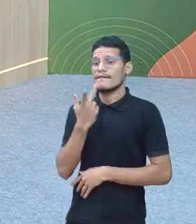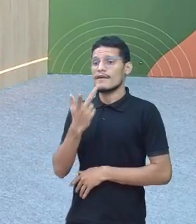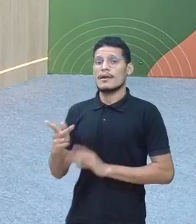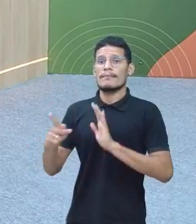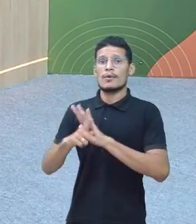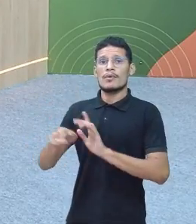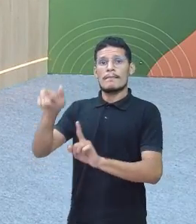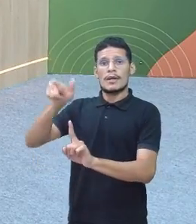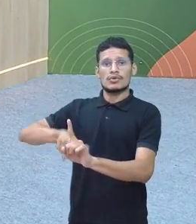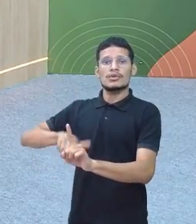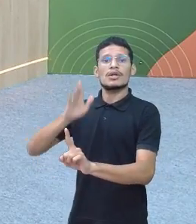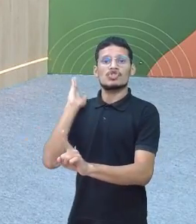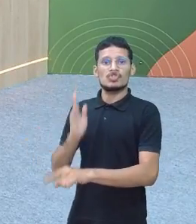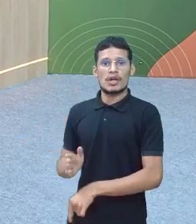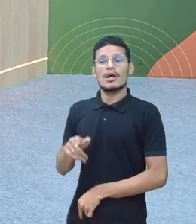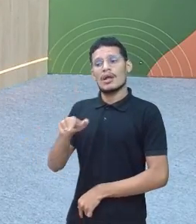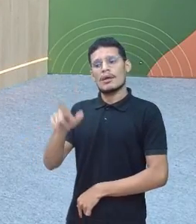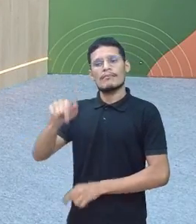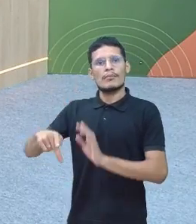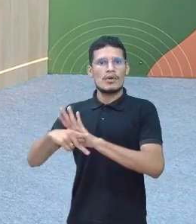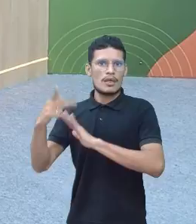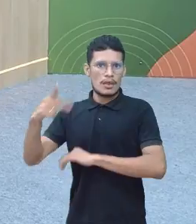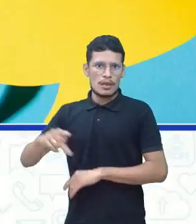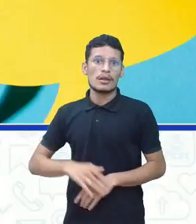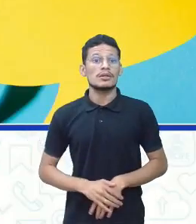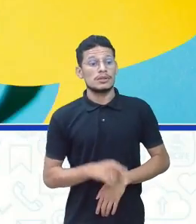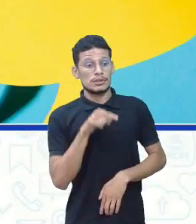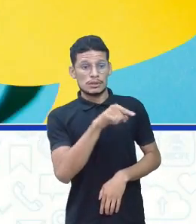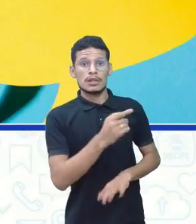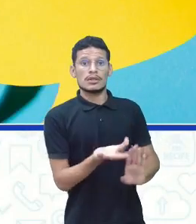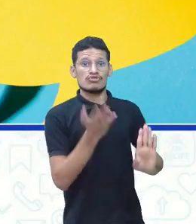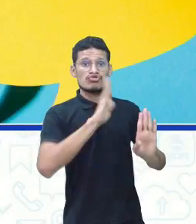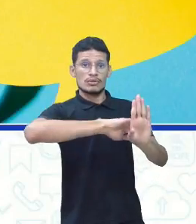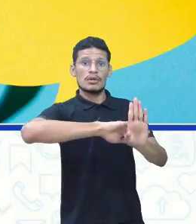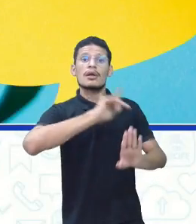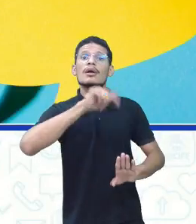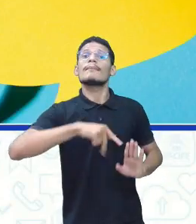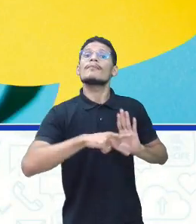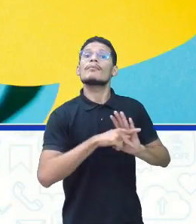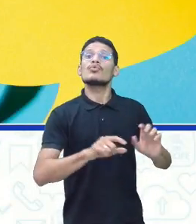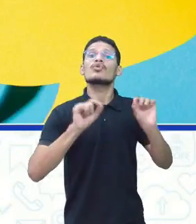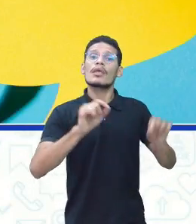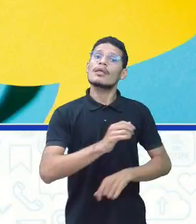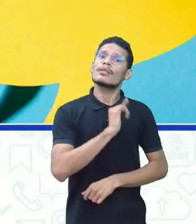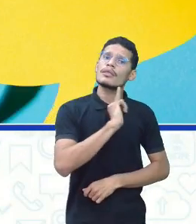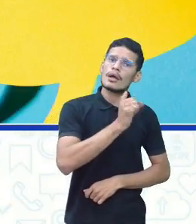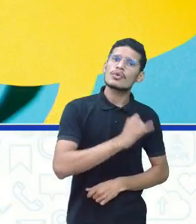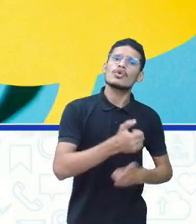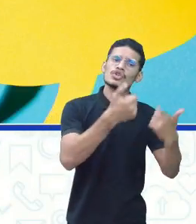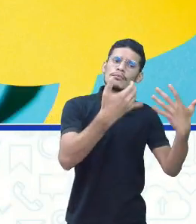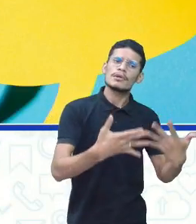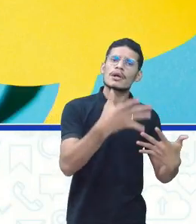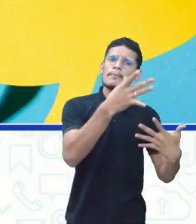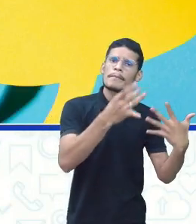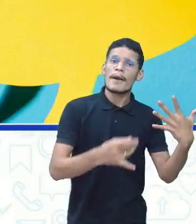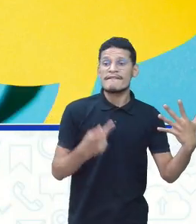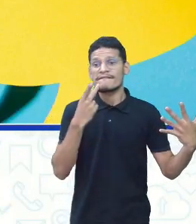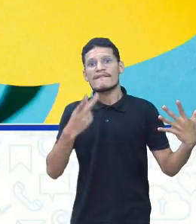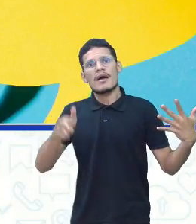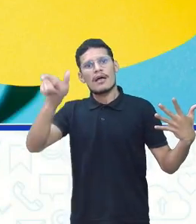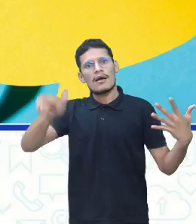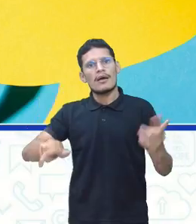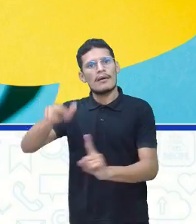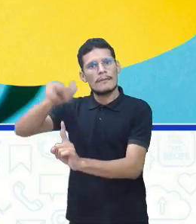dada de forma direta, ou seja, por ela mesma. E o discurso indireto é quando o narrador explica a fala da personagem. E, de